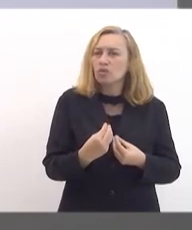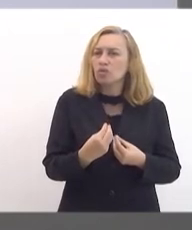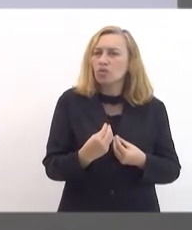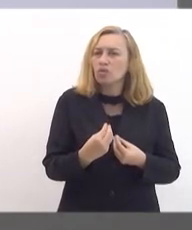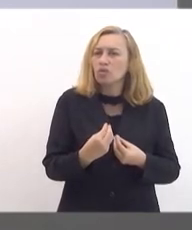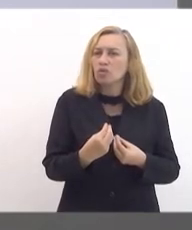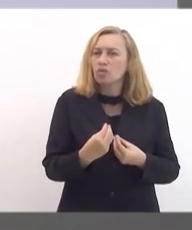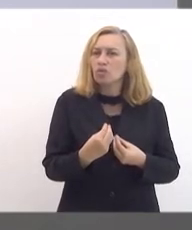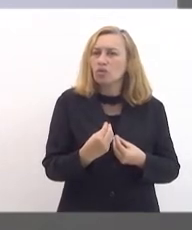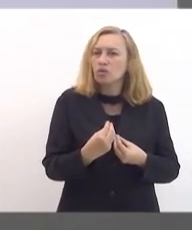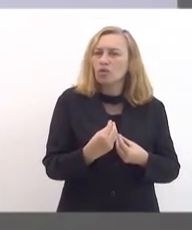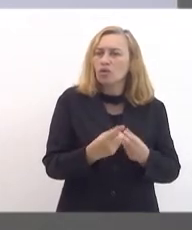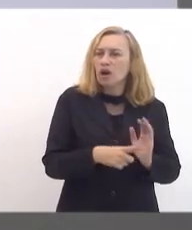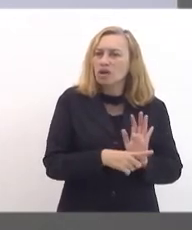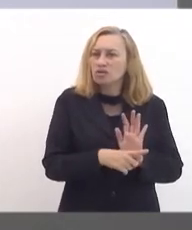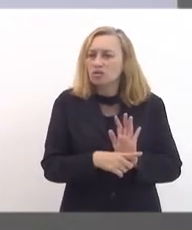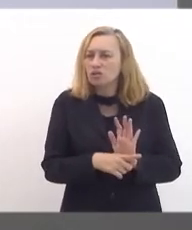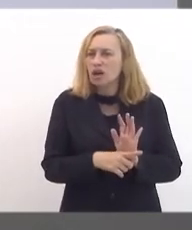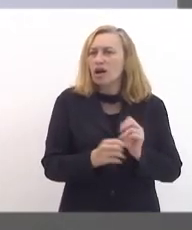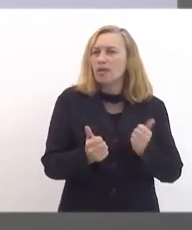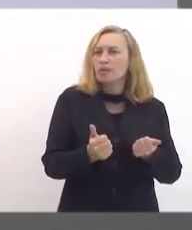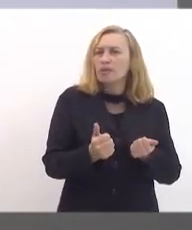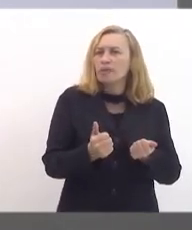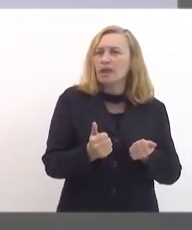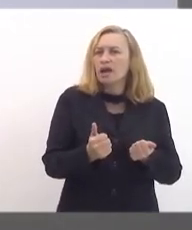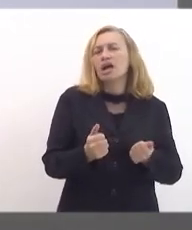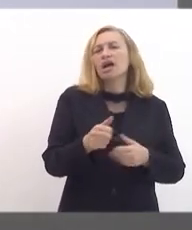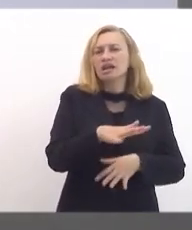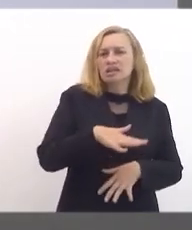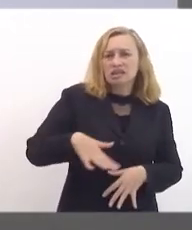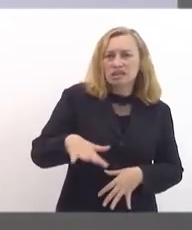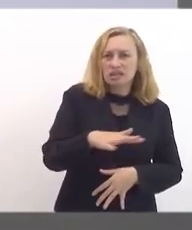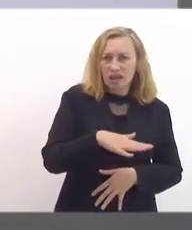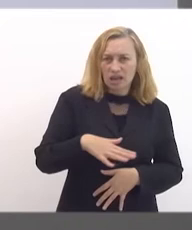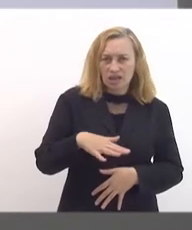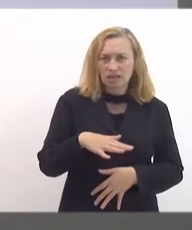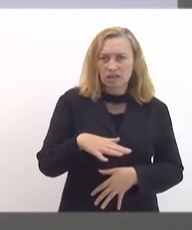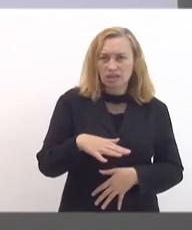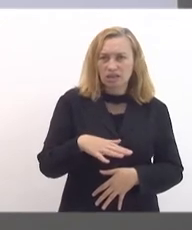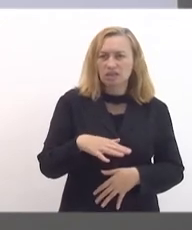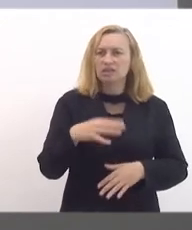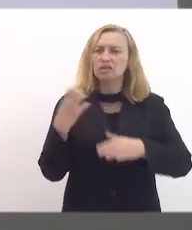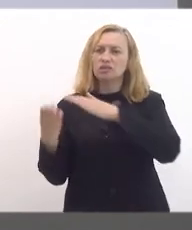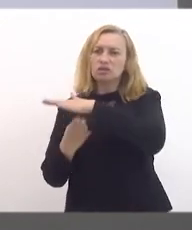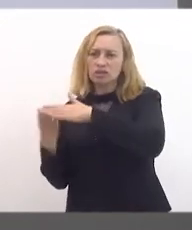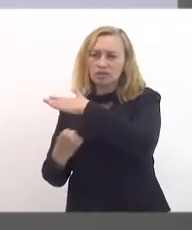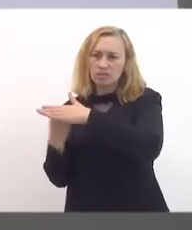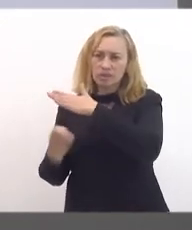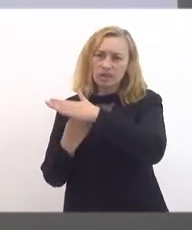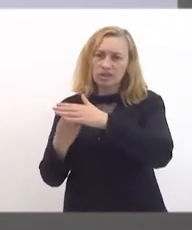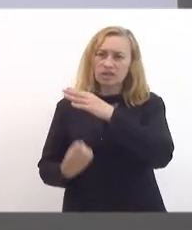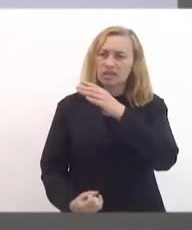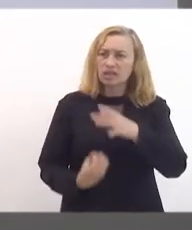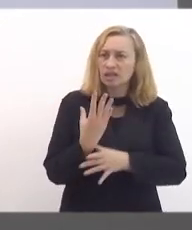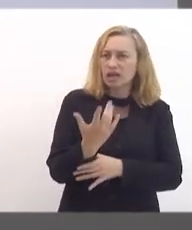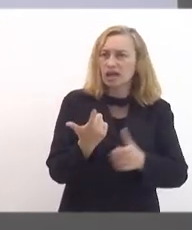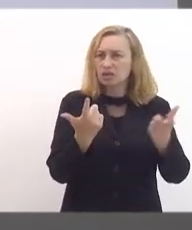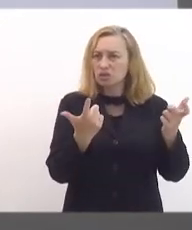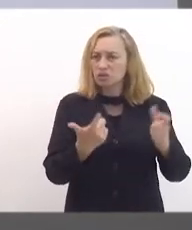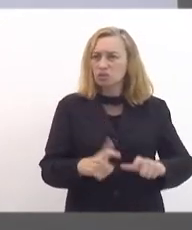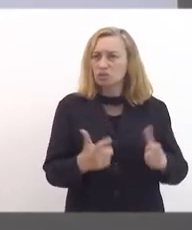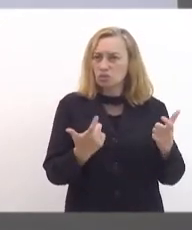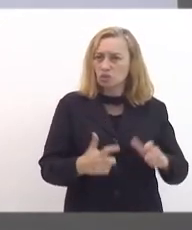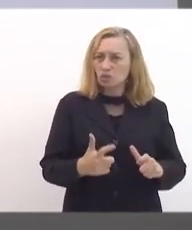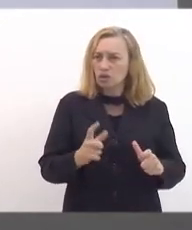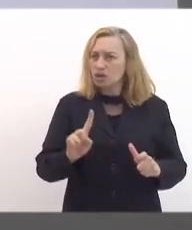adesão a benefício as unidades federadas e Oi mais empresas instaladas no mesmo